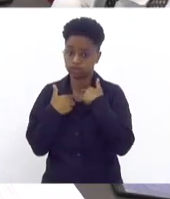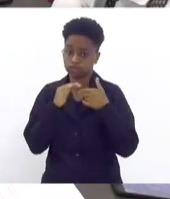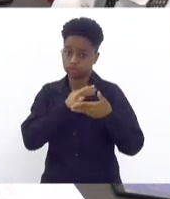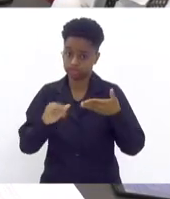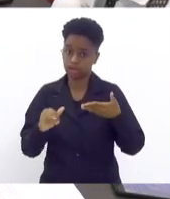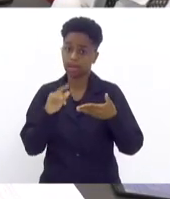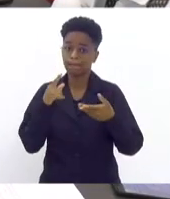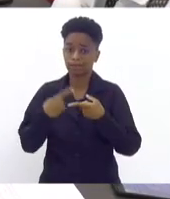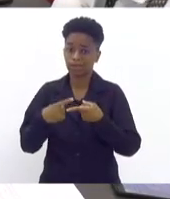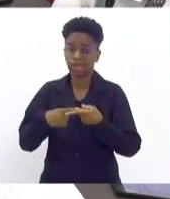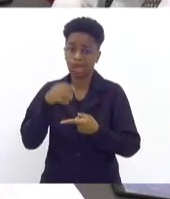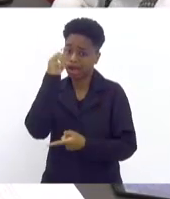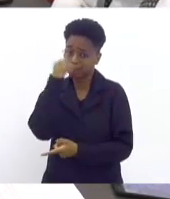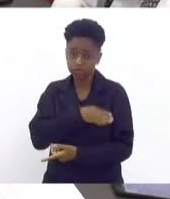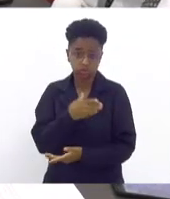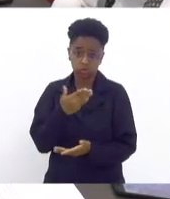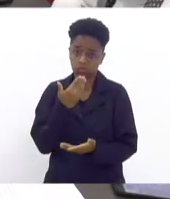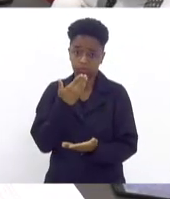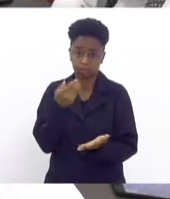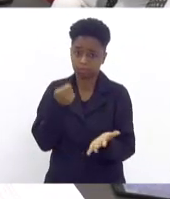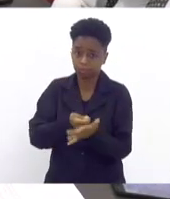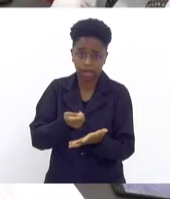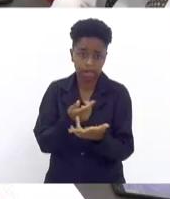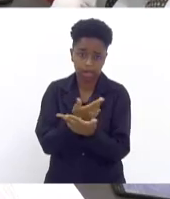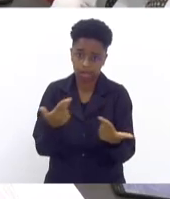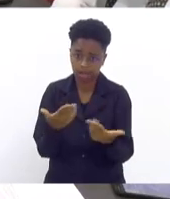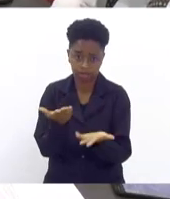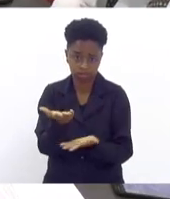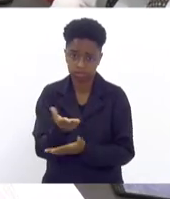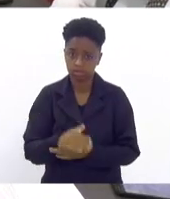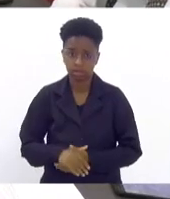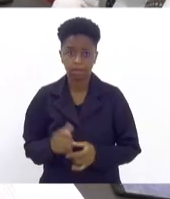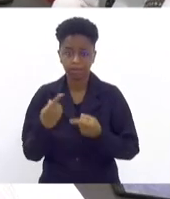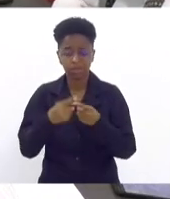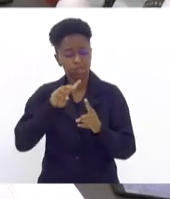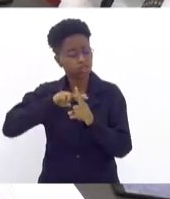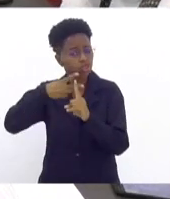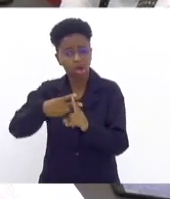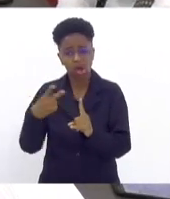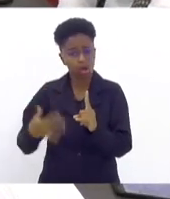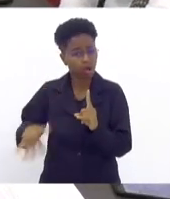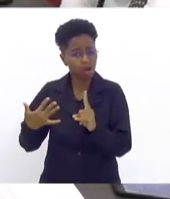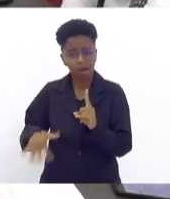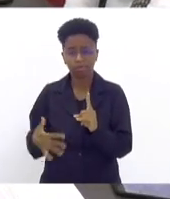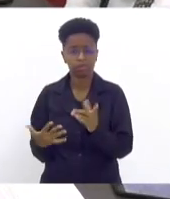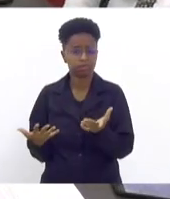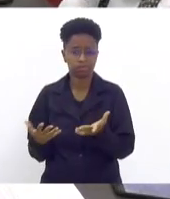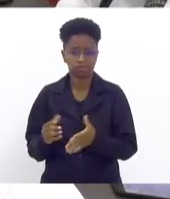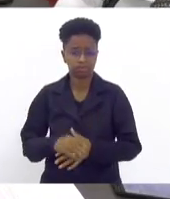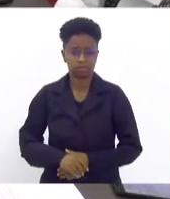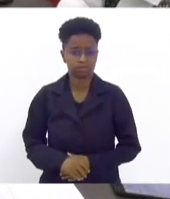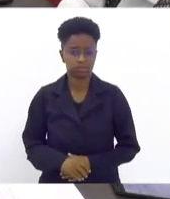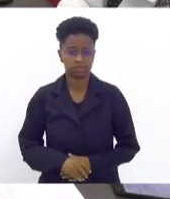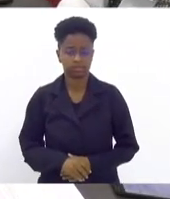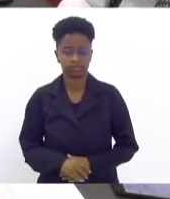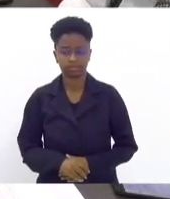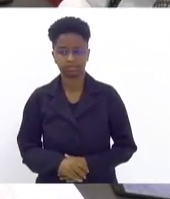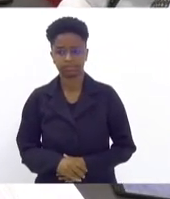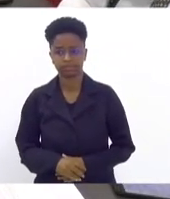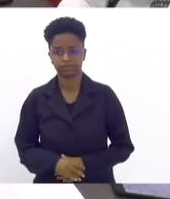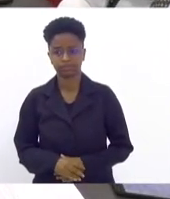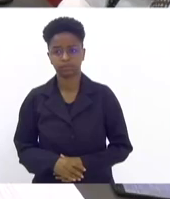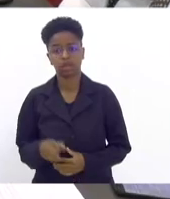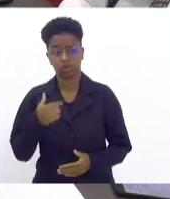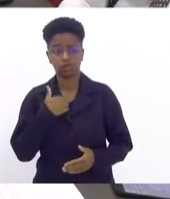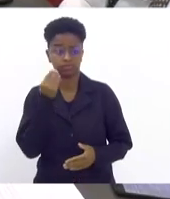cobrança absurda em dias de final de semana, dobra de preço, é um absurdo. Quanto ao mérito, concordo com Vossa Excelência. Eu